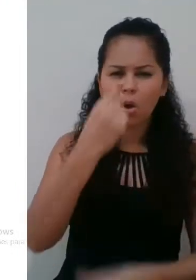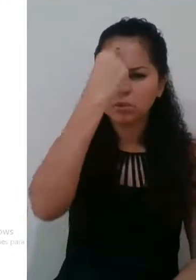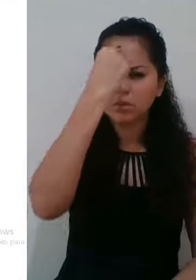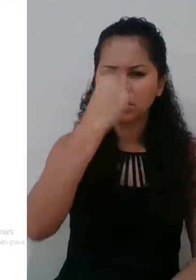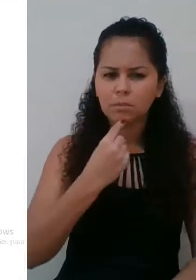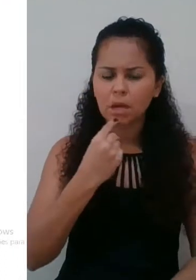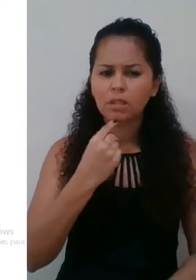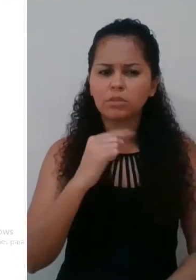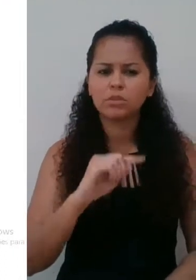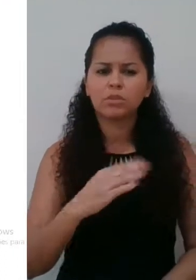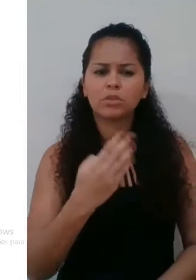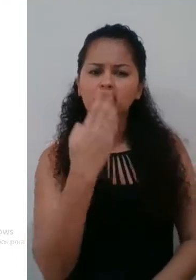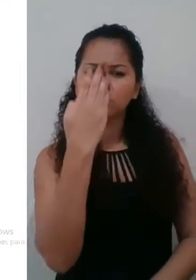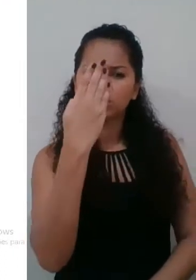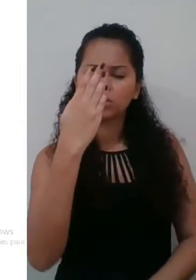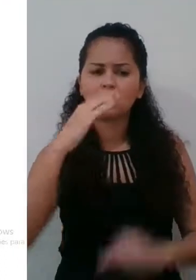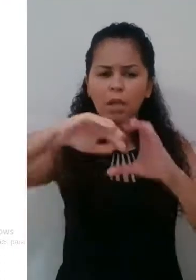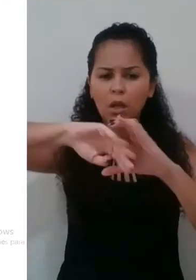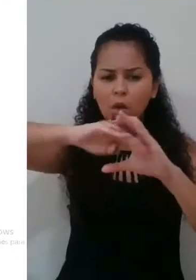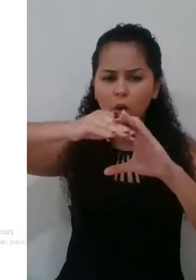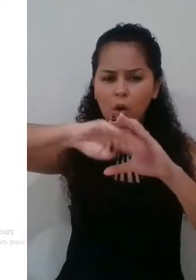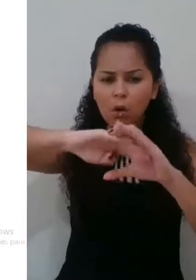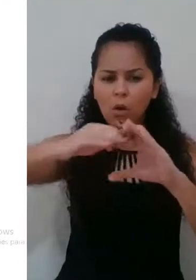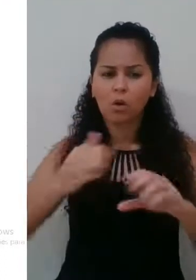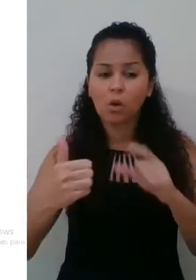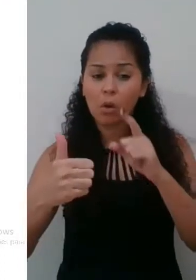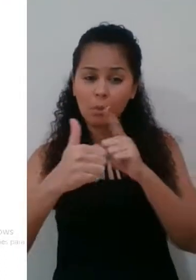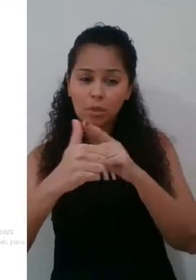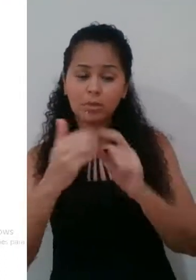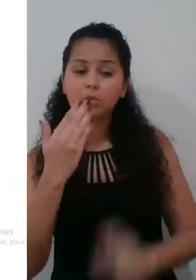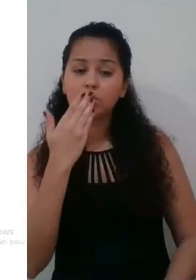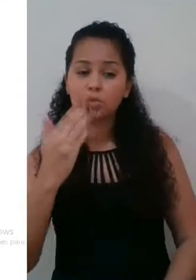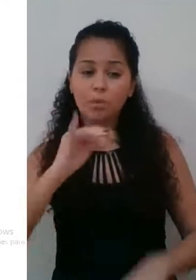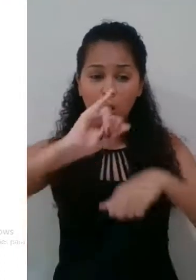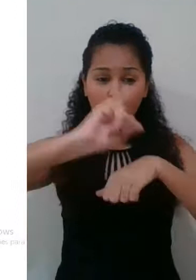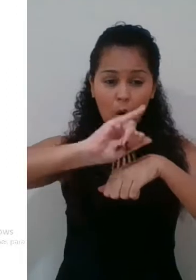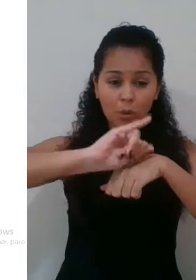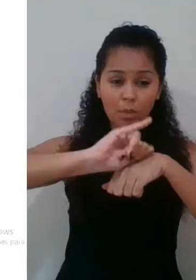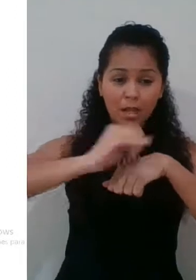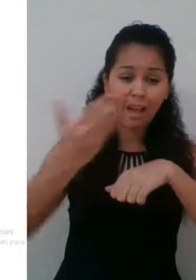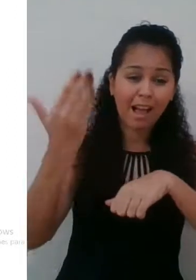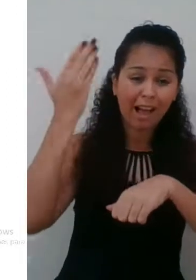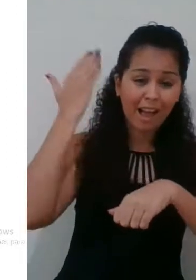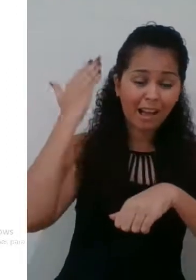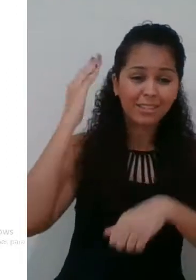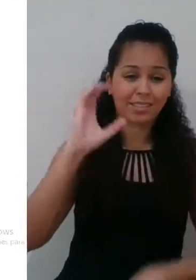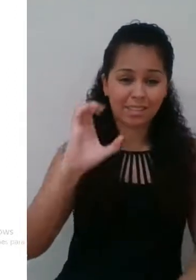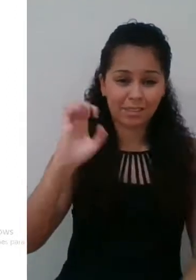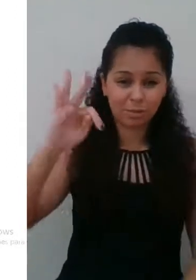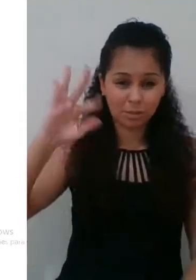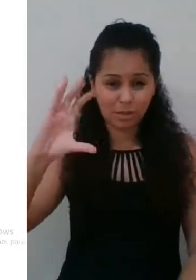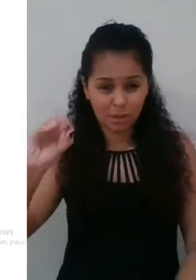espelhos côncavos. Primeira situação. Objeto situado atrás do centro de curvatura do espelho.